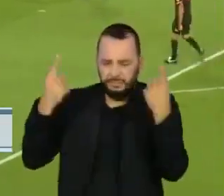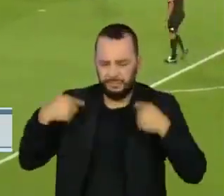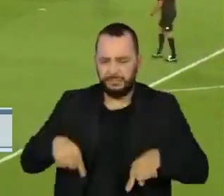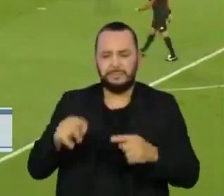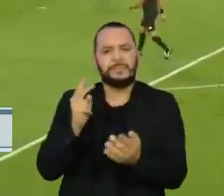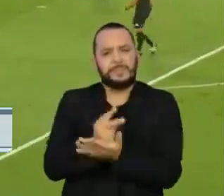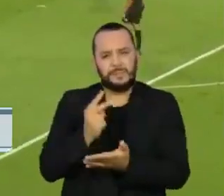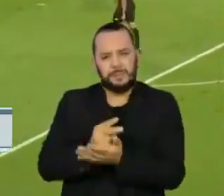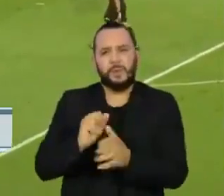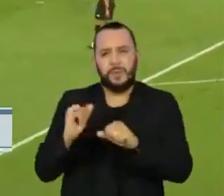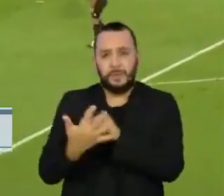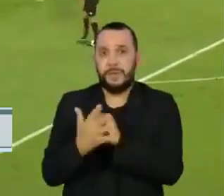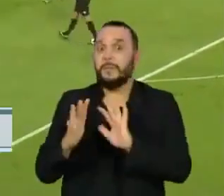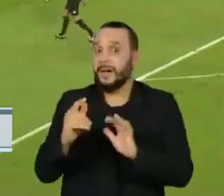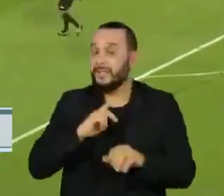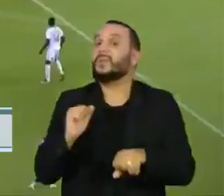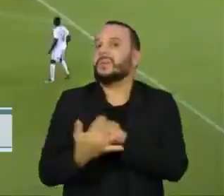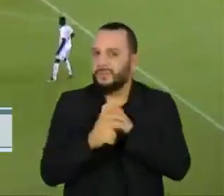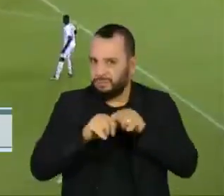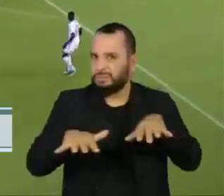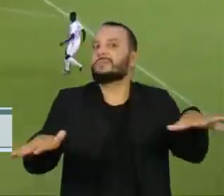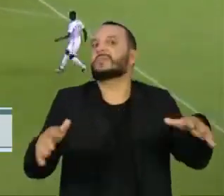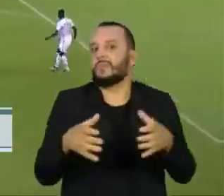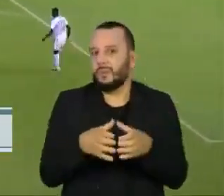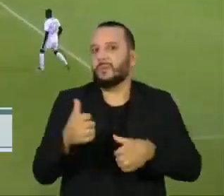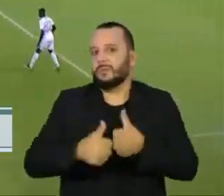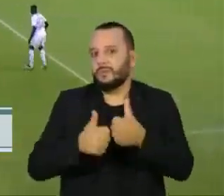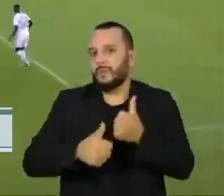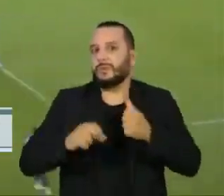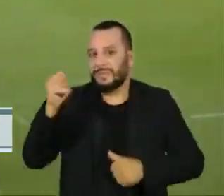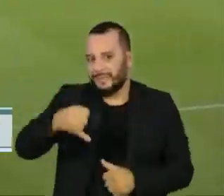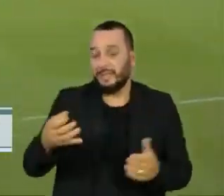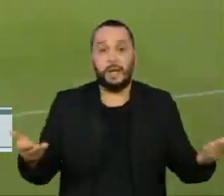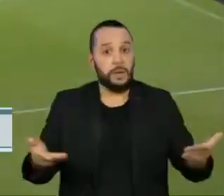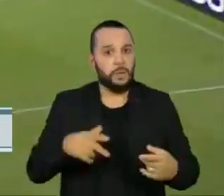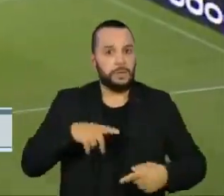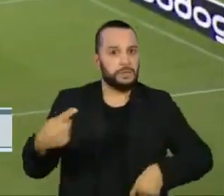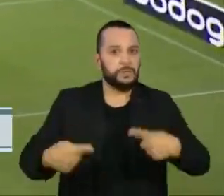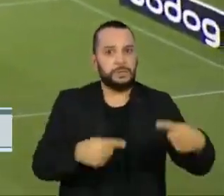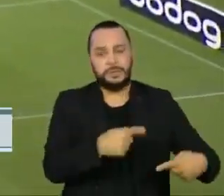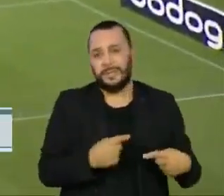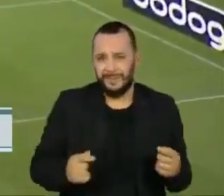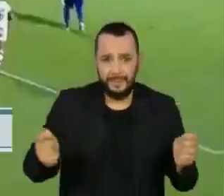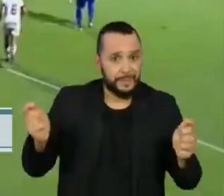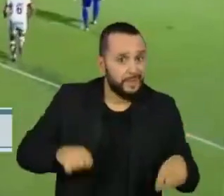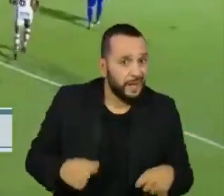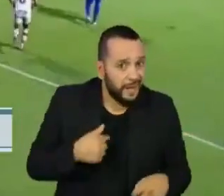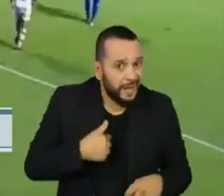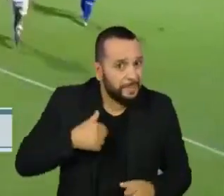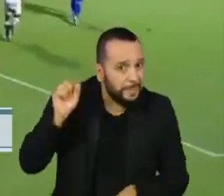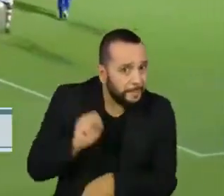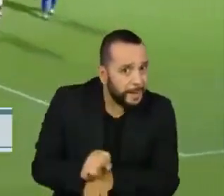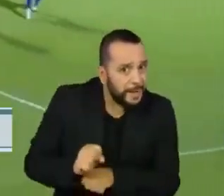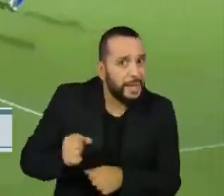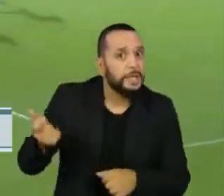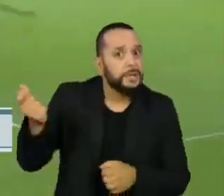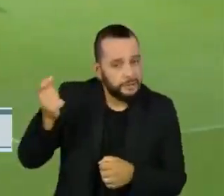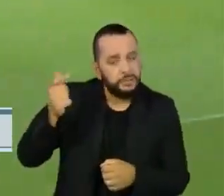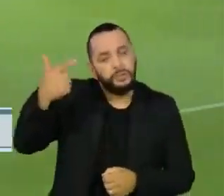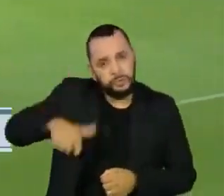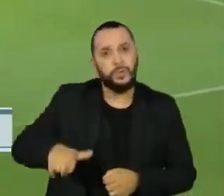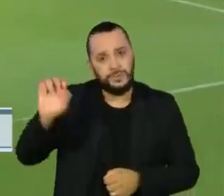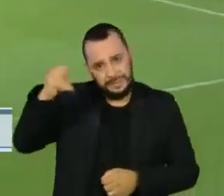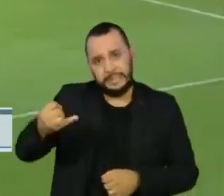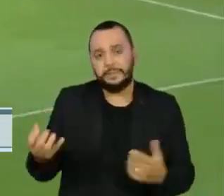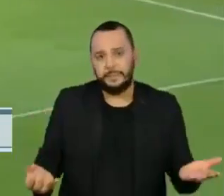os times não ficaram imunes ao coronavírus. Agora, a discussão gira em torno da possibilidade de uma nova paralisação. Os